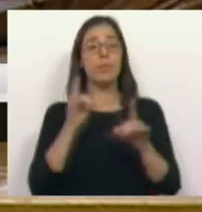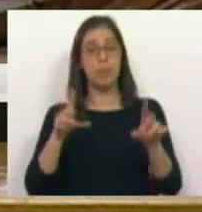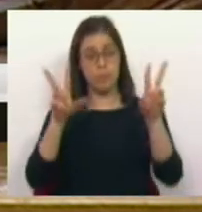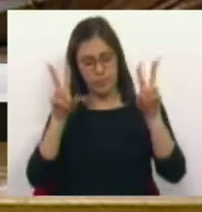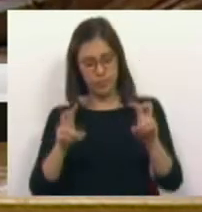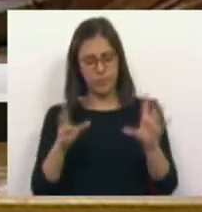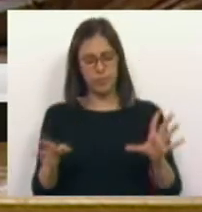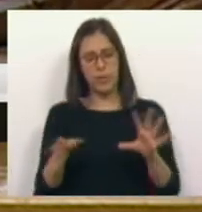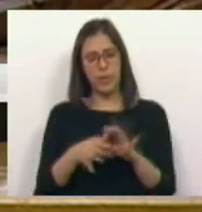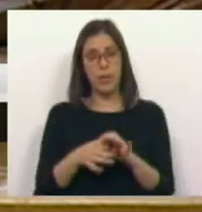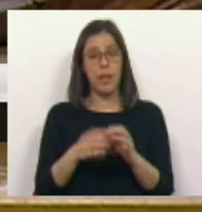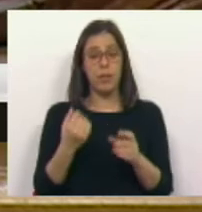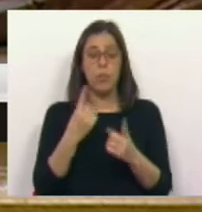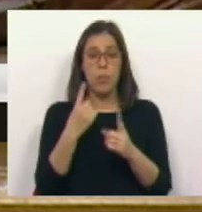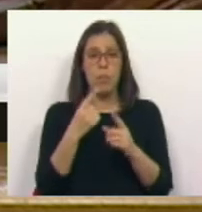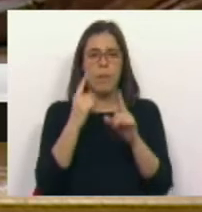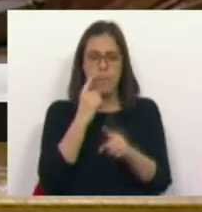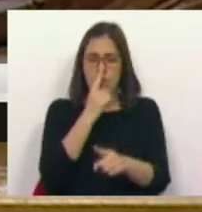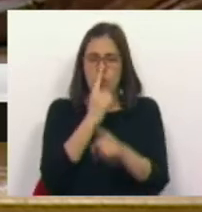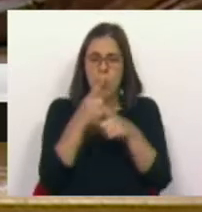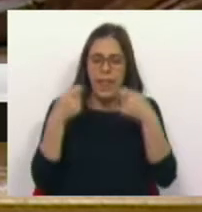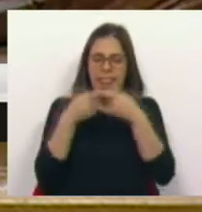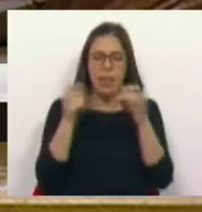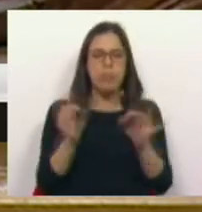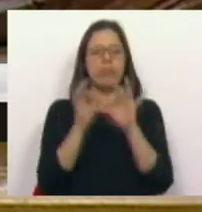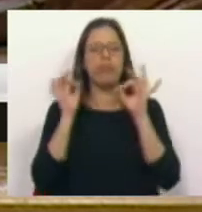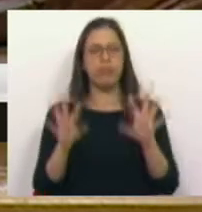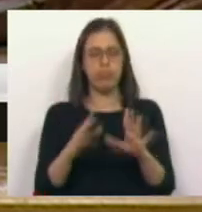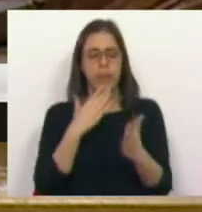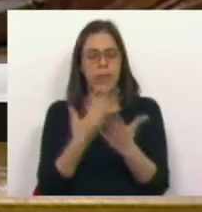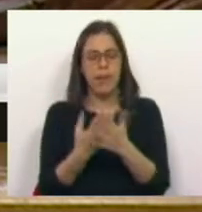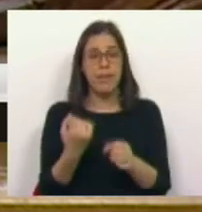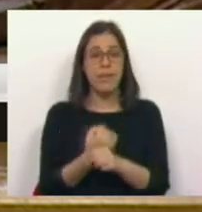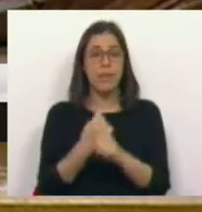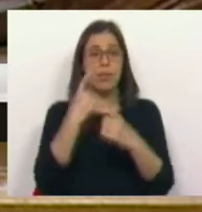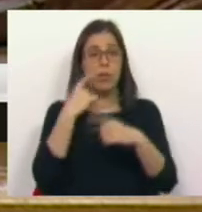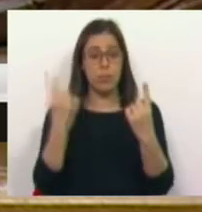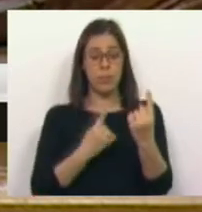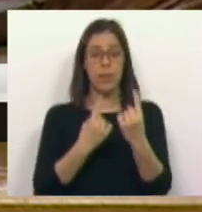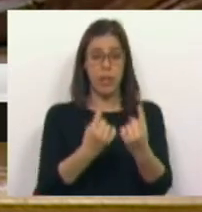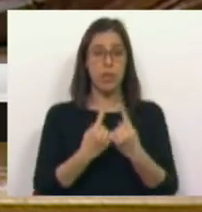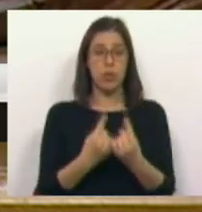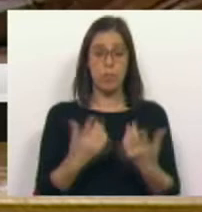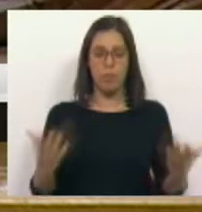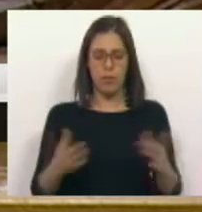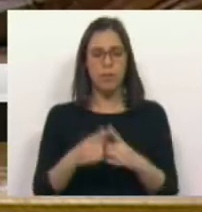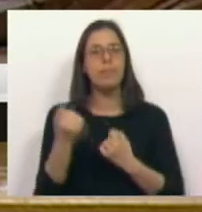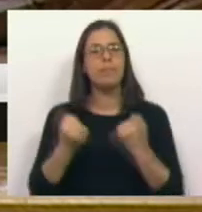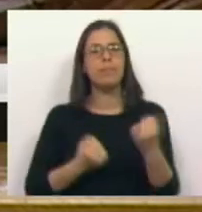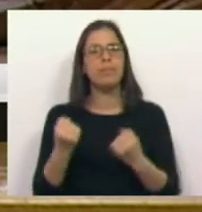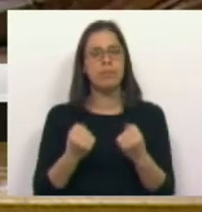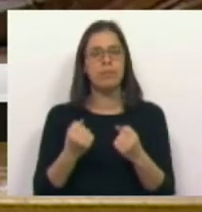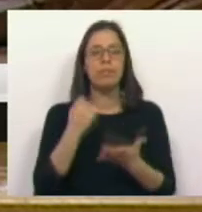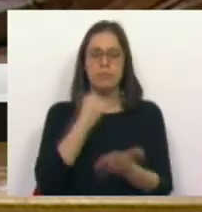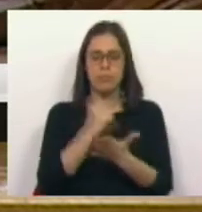assunto está relacionado com a prestação de uma mesma tipologia da prestação do serviço público de transporte em veículos que devem